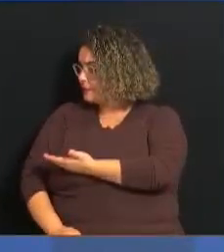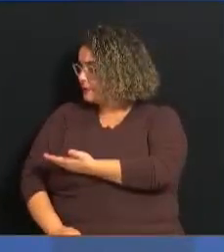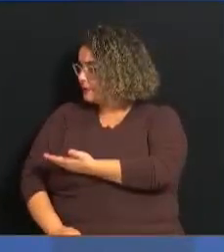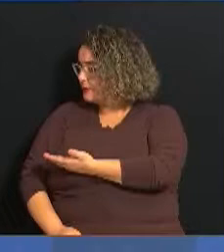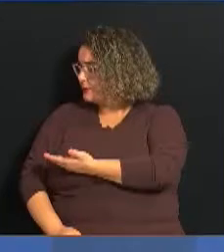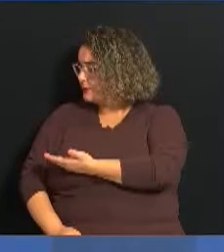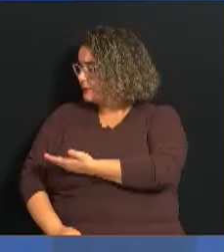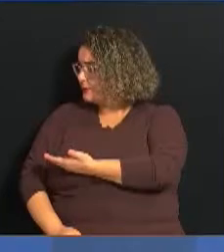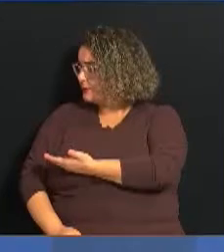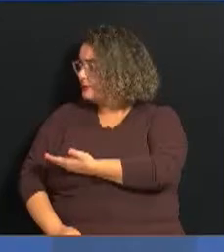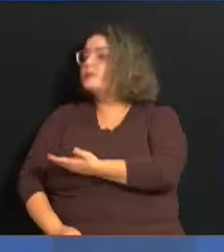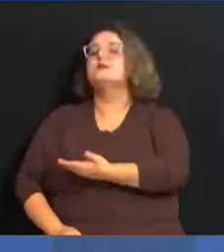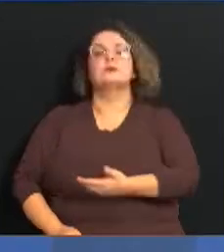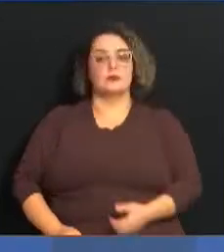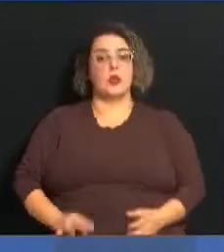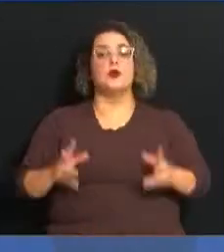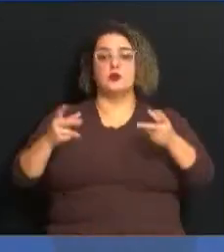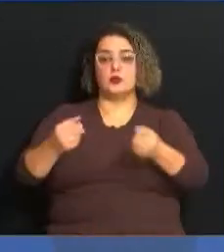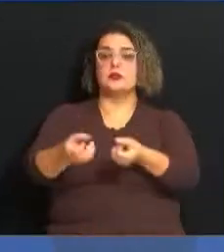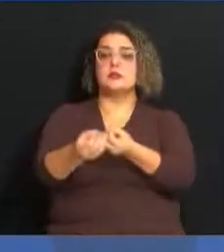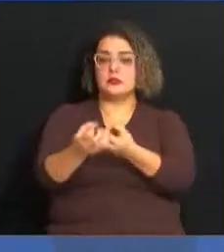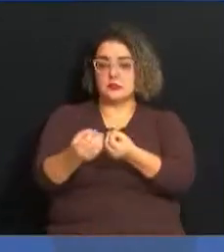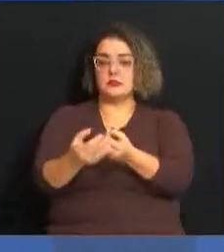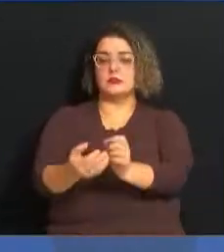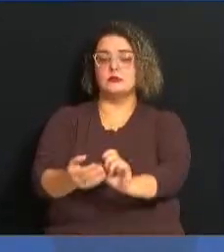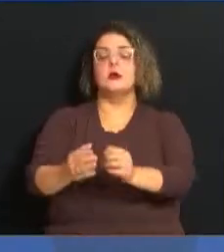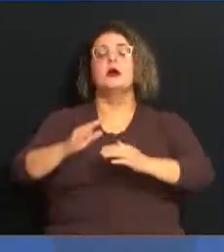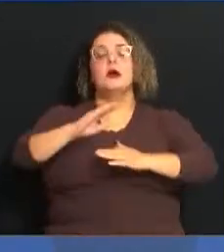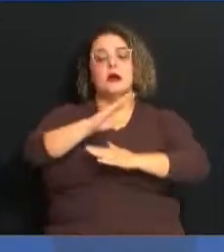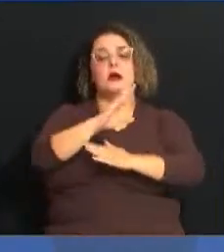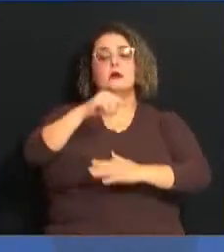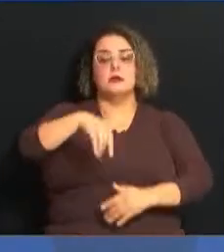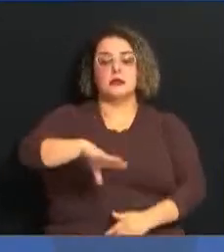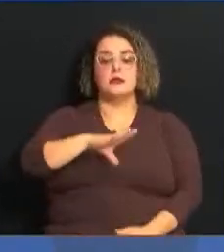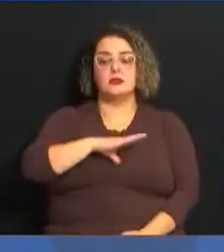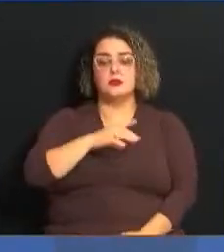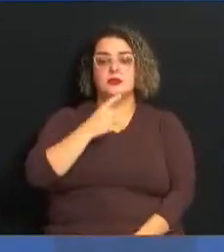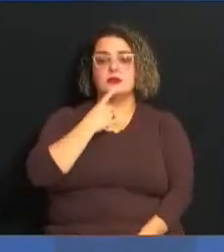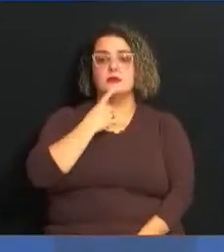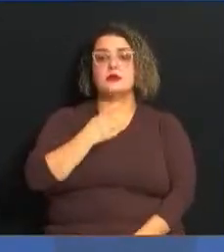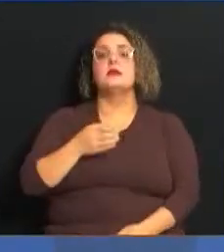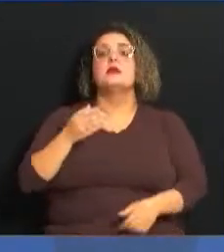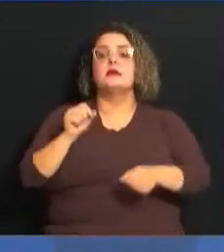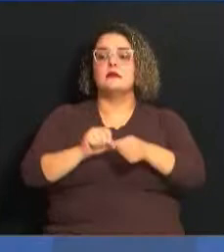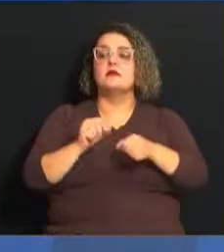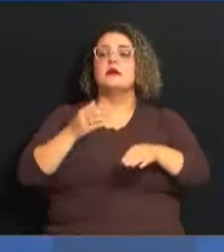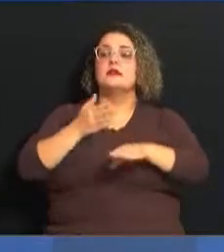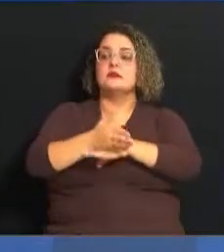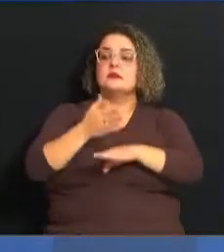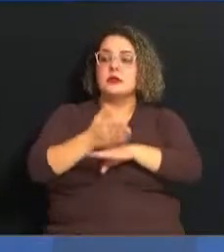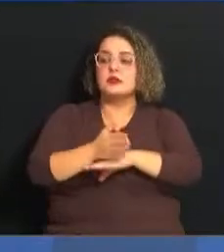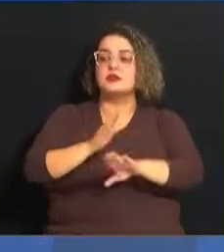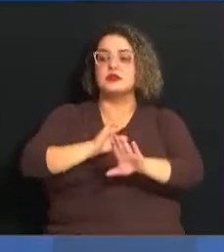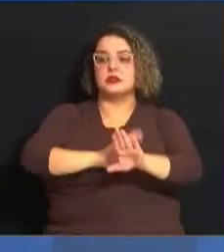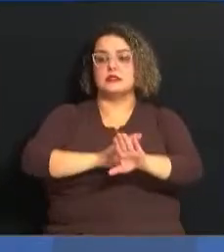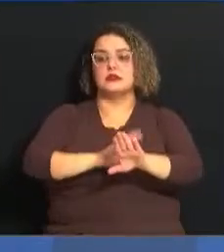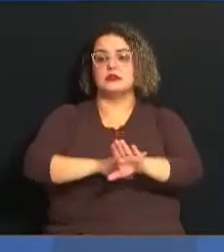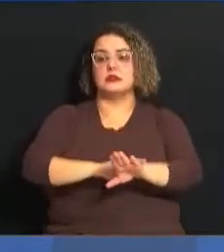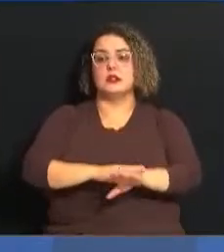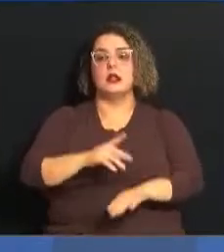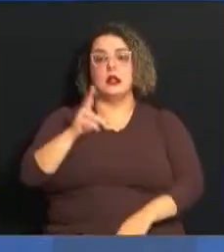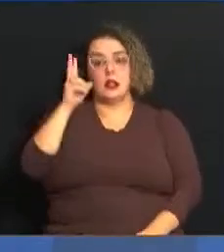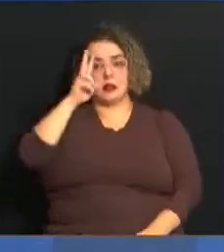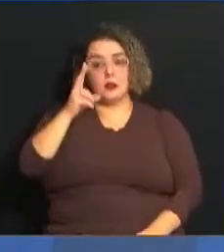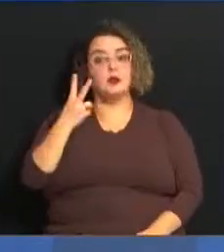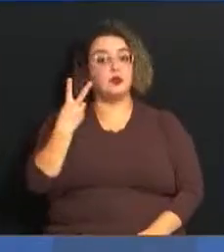campinas.sp.gov.br/doe agasalho. A Câmara Municipal de Campinas também faz parte dessa ação, lembrando que nós temos 2 pontos